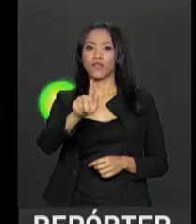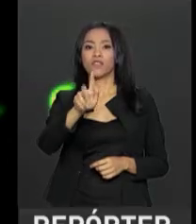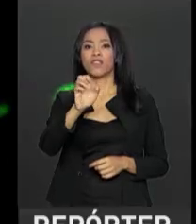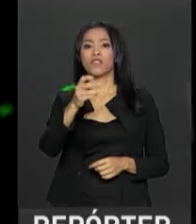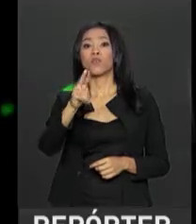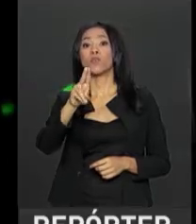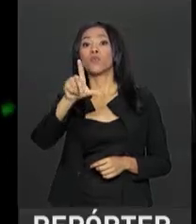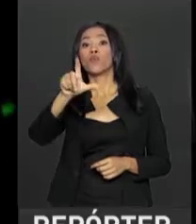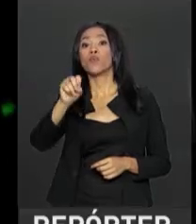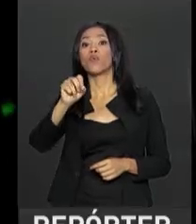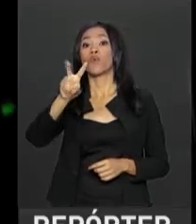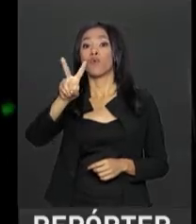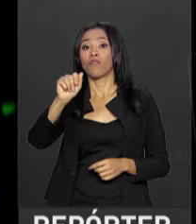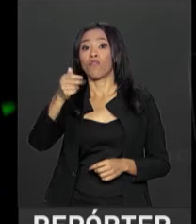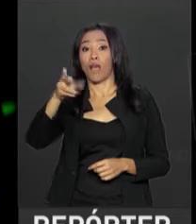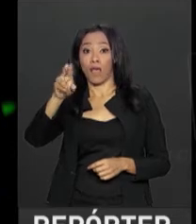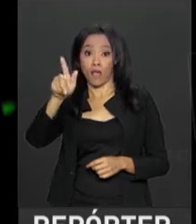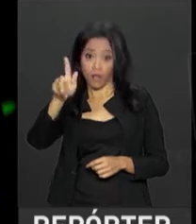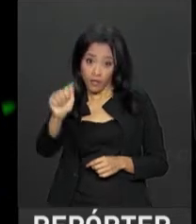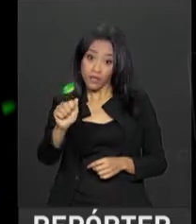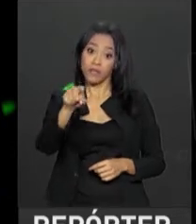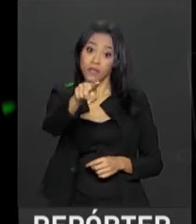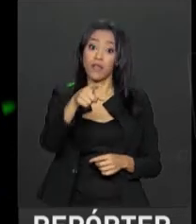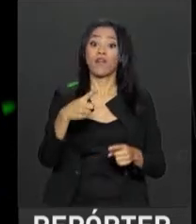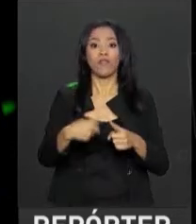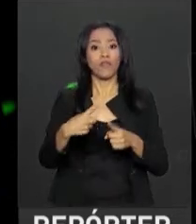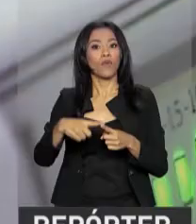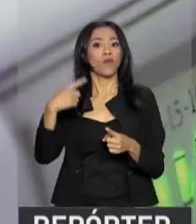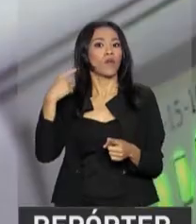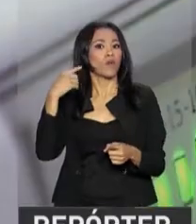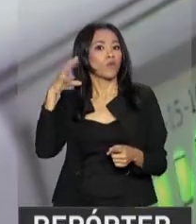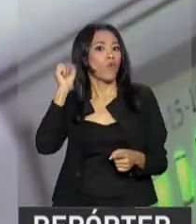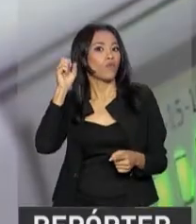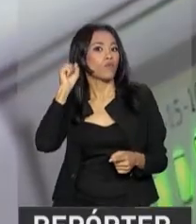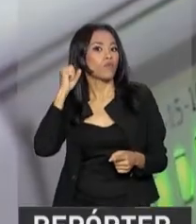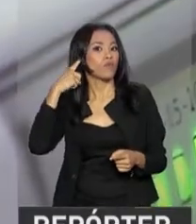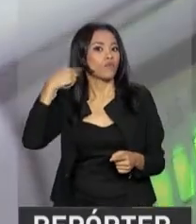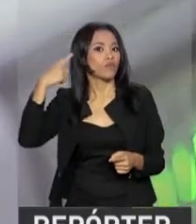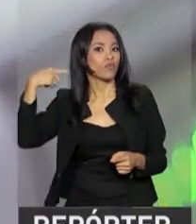Sul. A versão original de O Guarani foi trilha do programa.